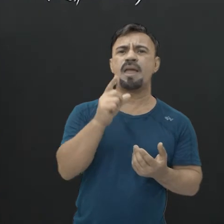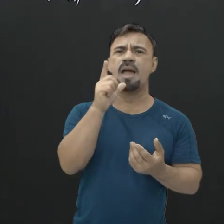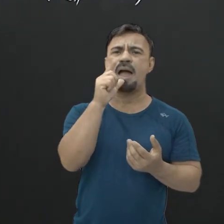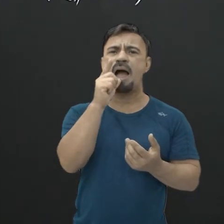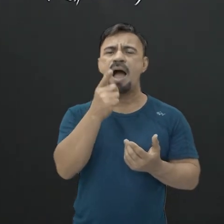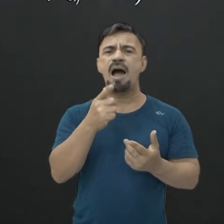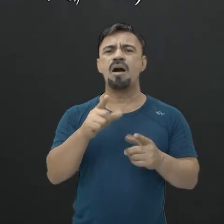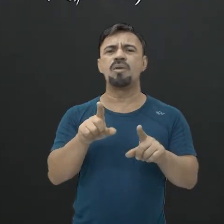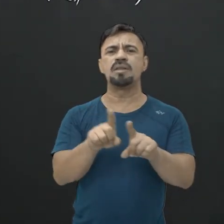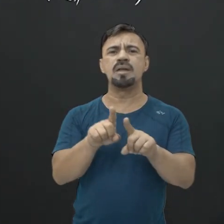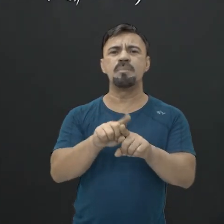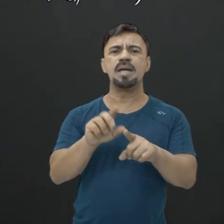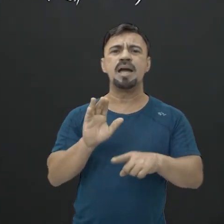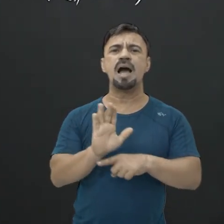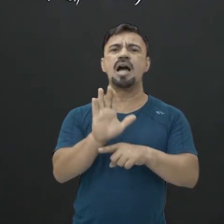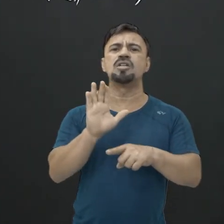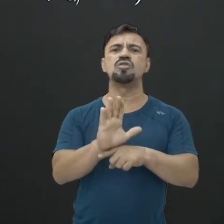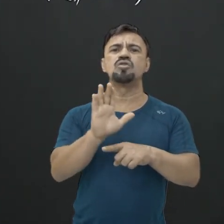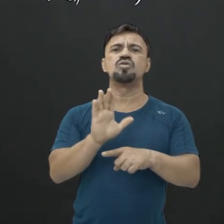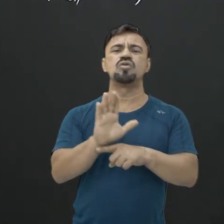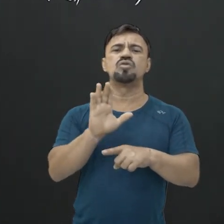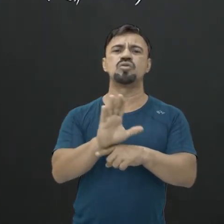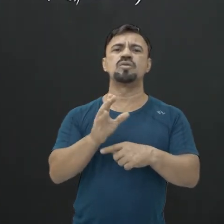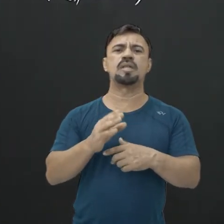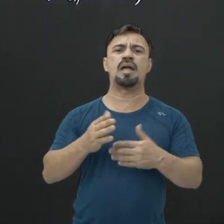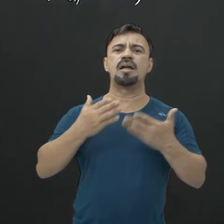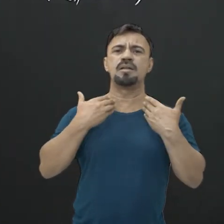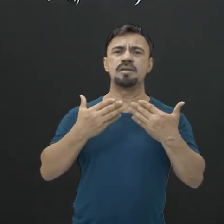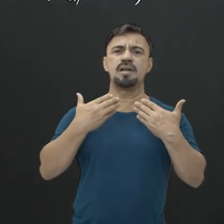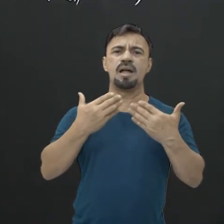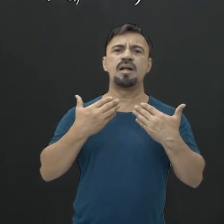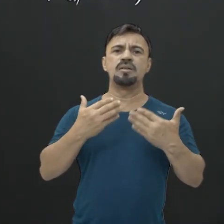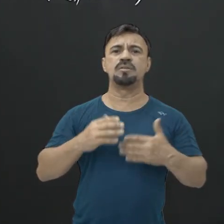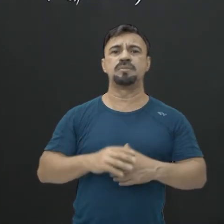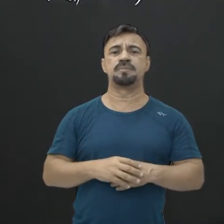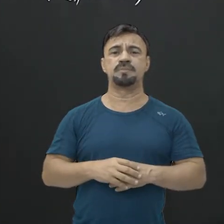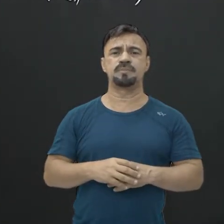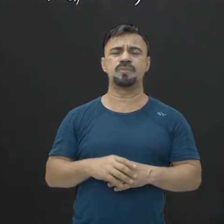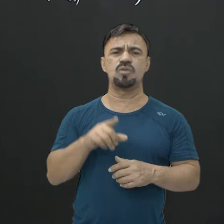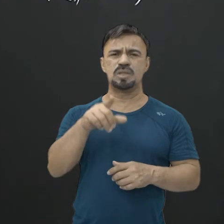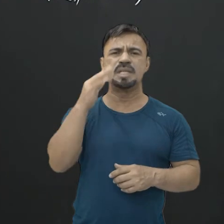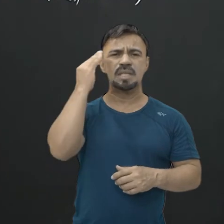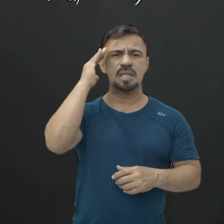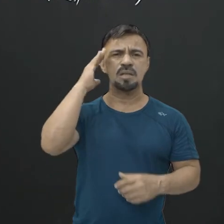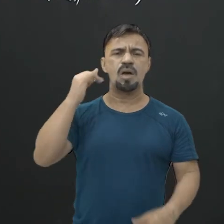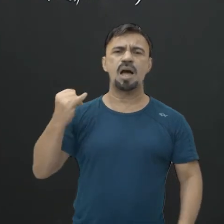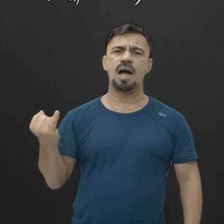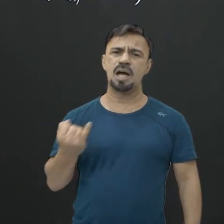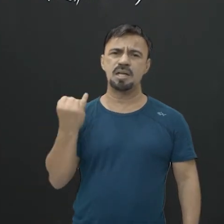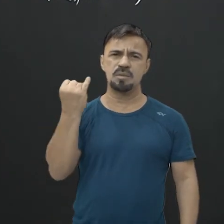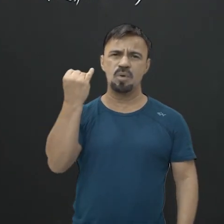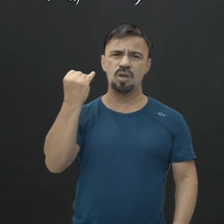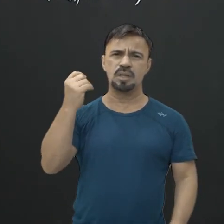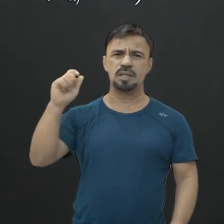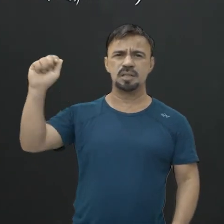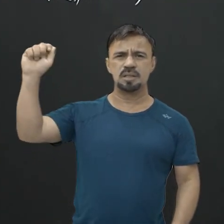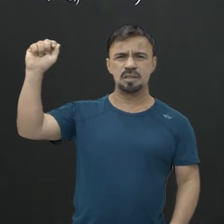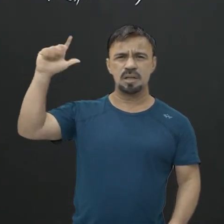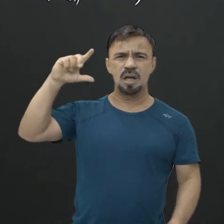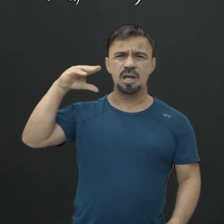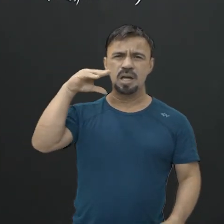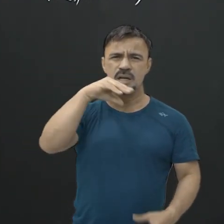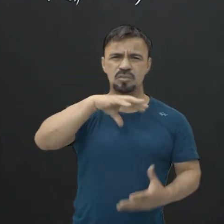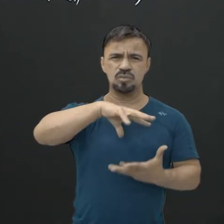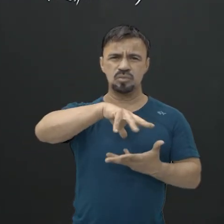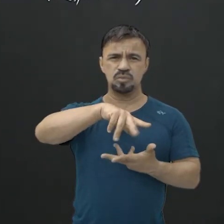também, ajuda a reter esse calor. Você entendeu a importância desse efeito estufa? E eu quero